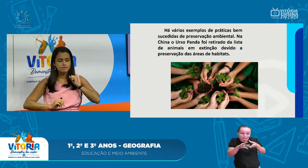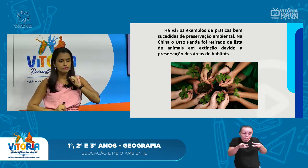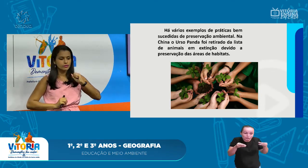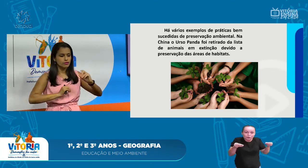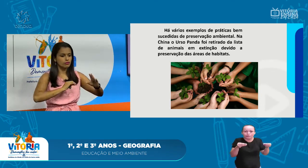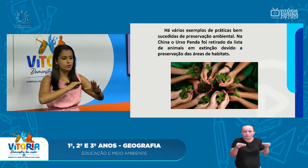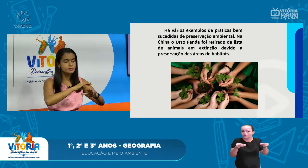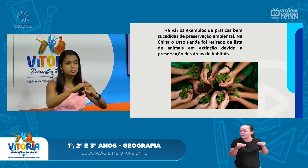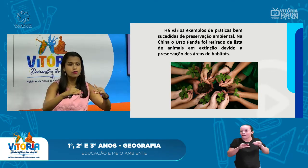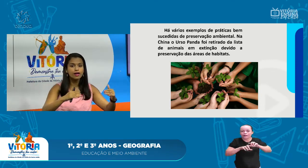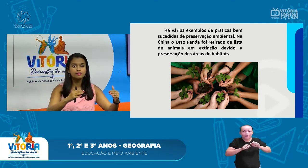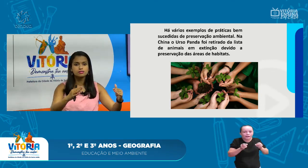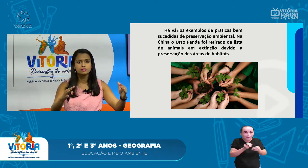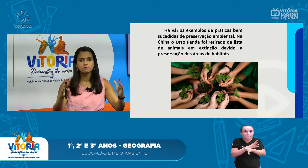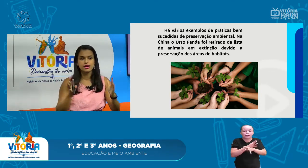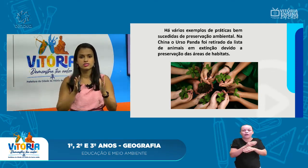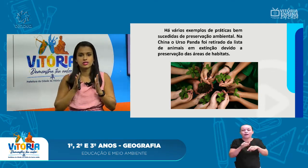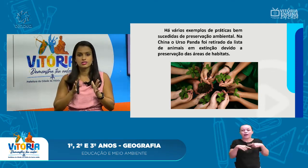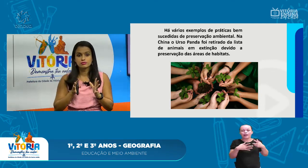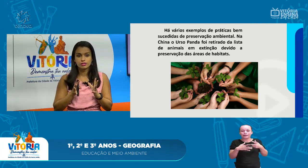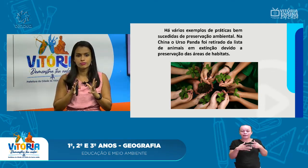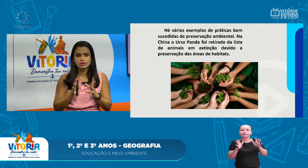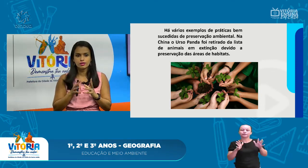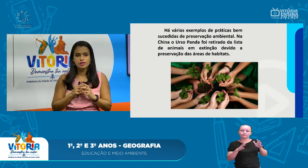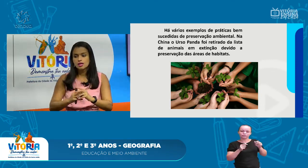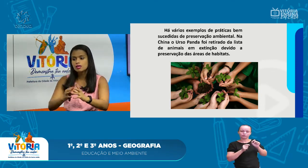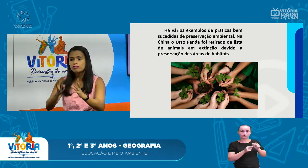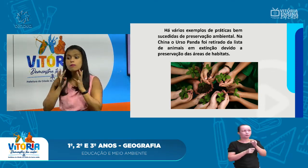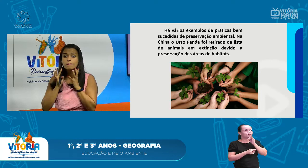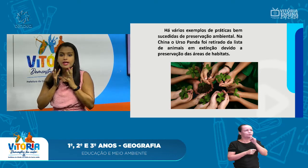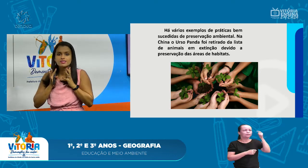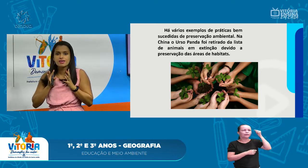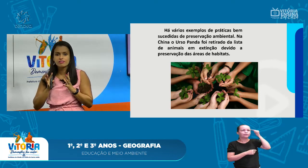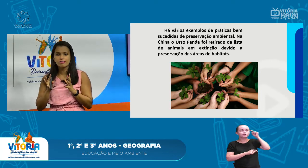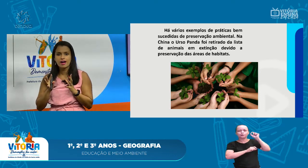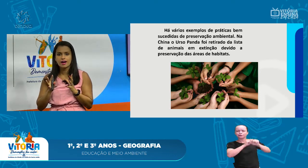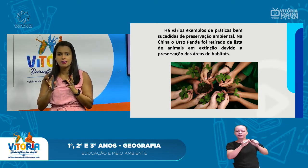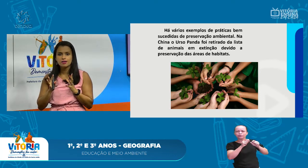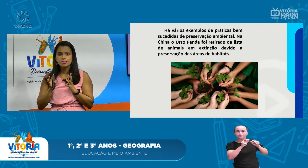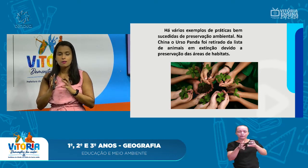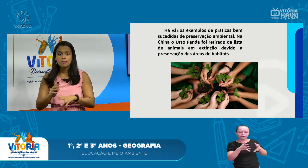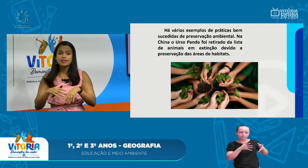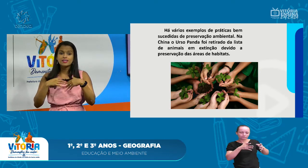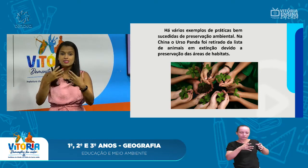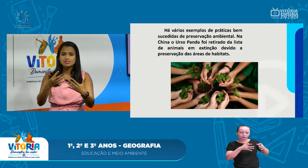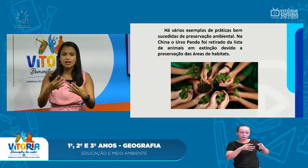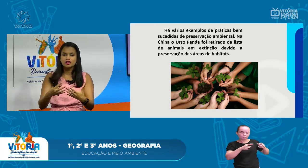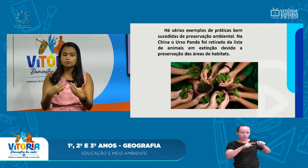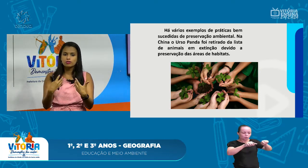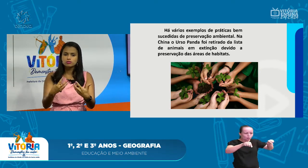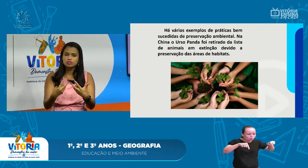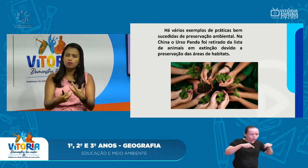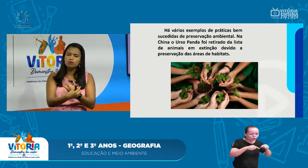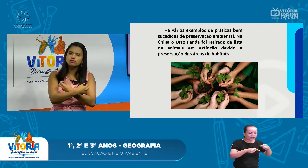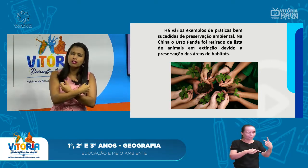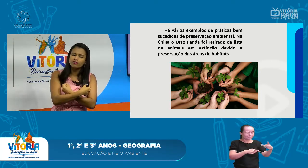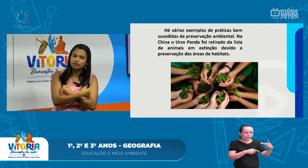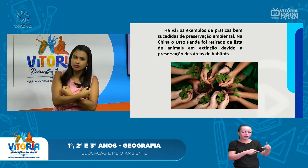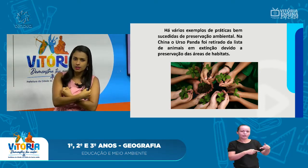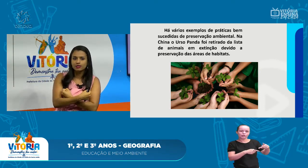Calma, vamos isolar esses espaços que eles vivem e vamos preservar, para que essas áreas possam ser,